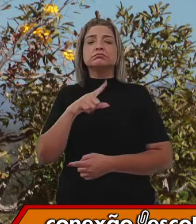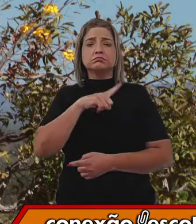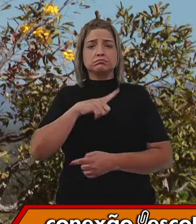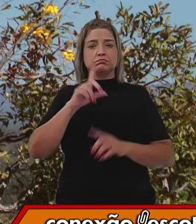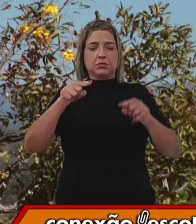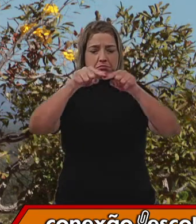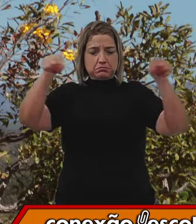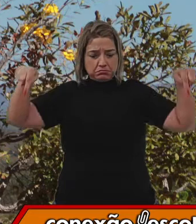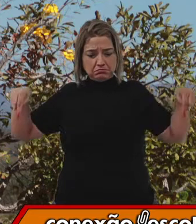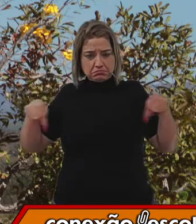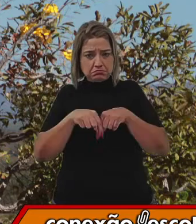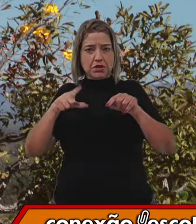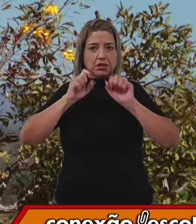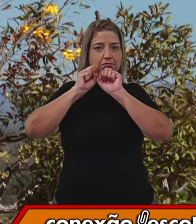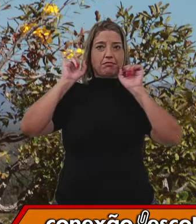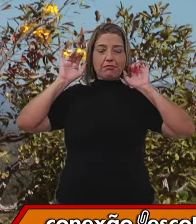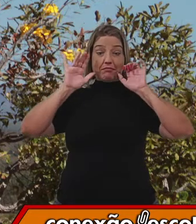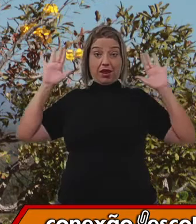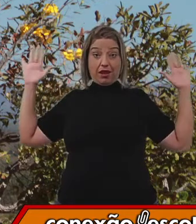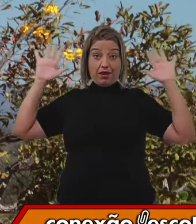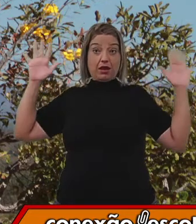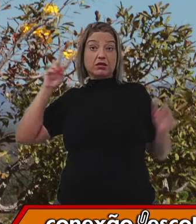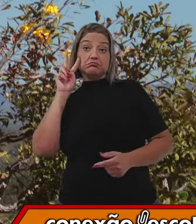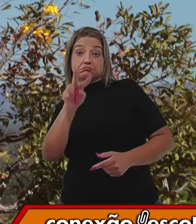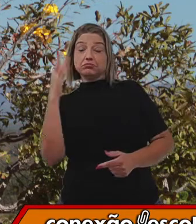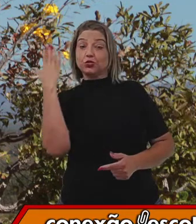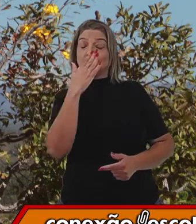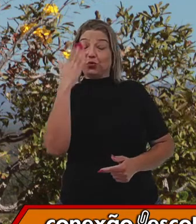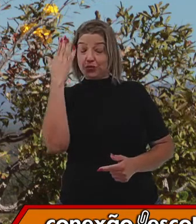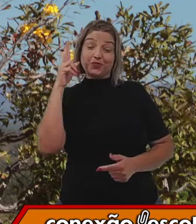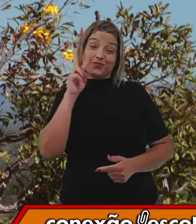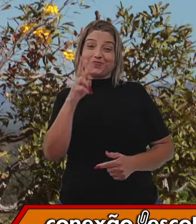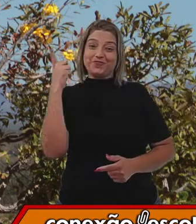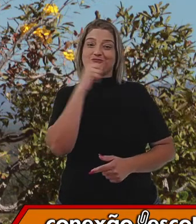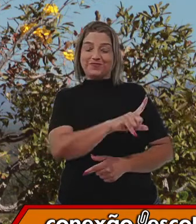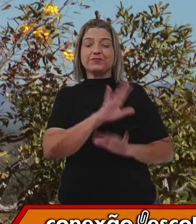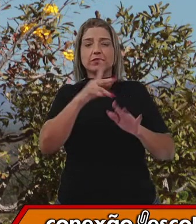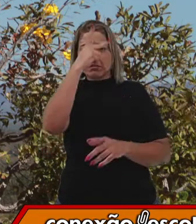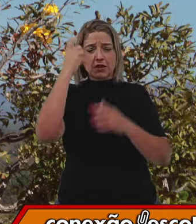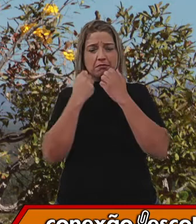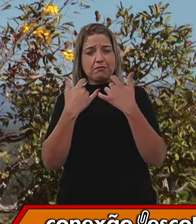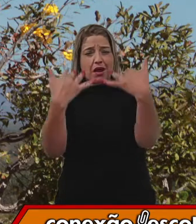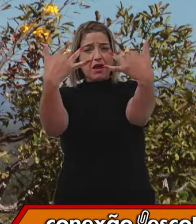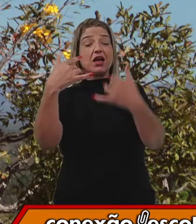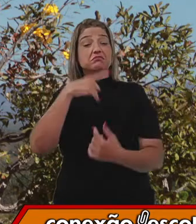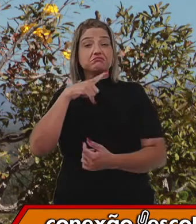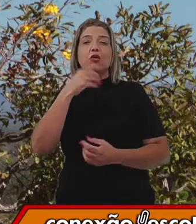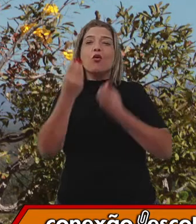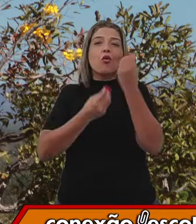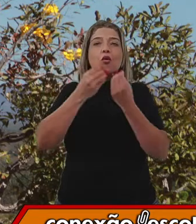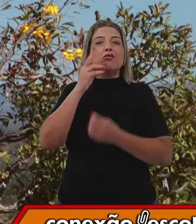retangular, com um lado aberto de frente para o público. A plateia assiste à produção que se desenvolve no palco como